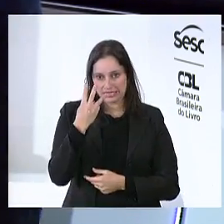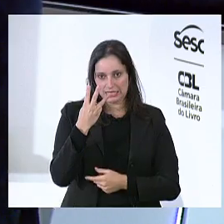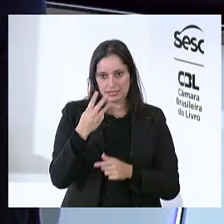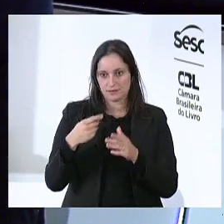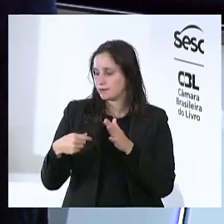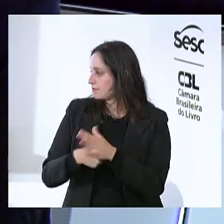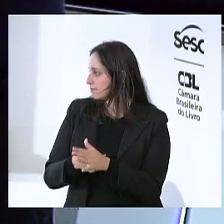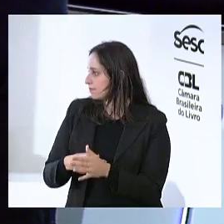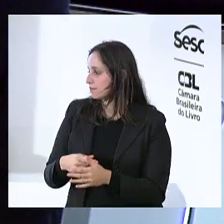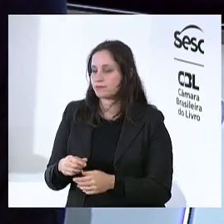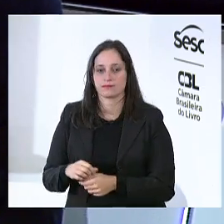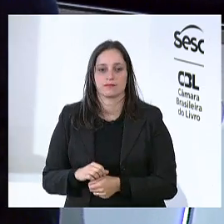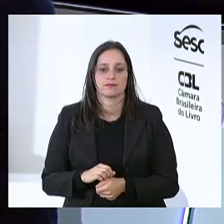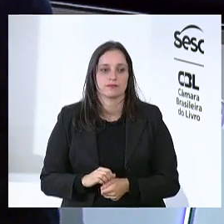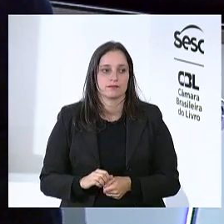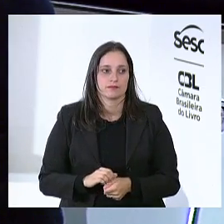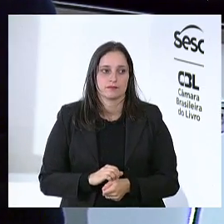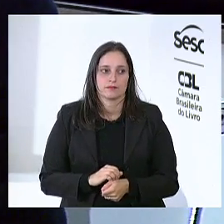Tem mais alguém?